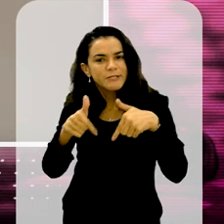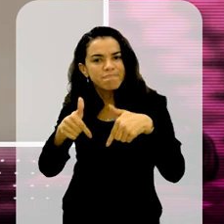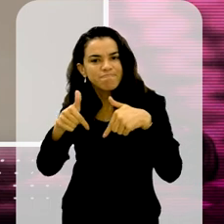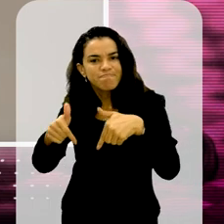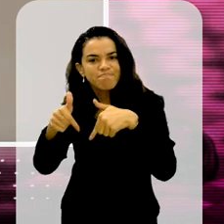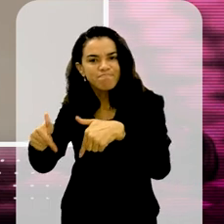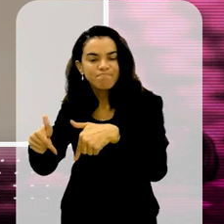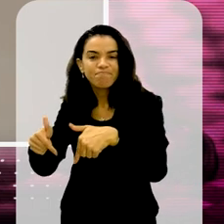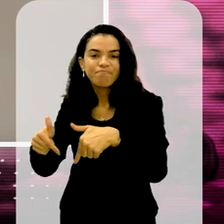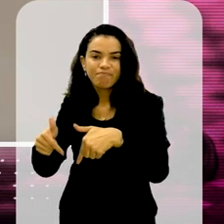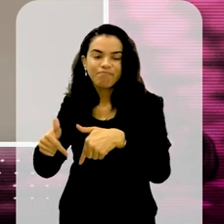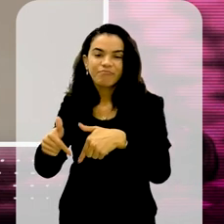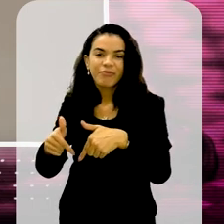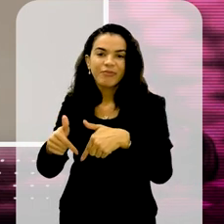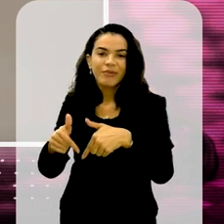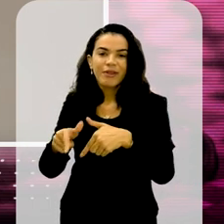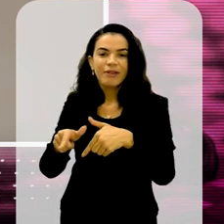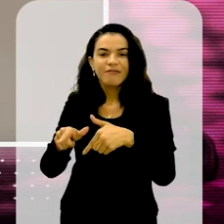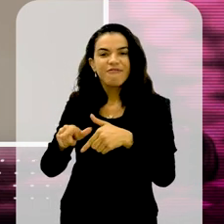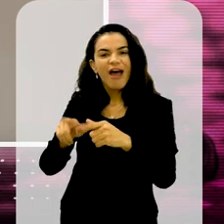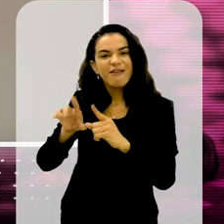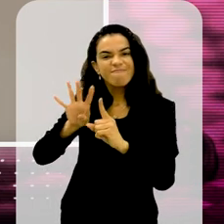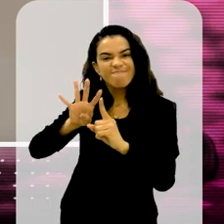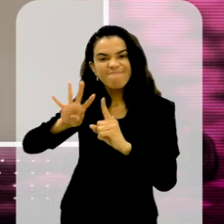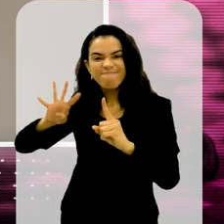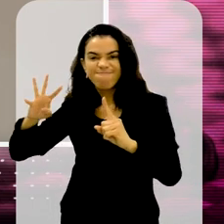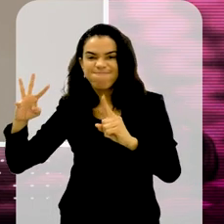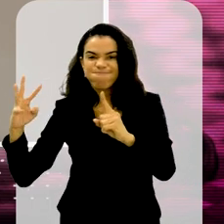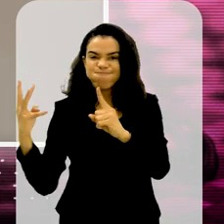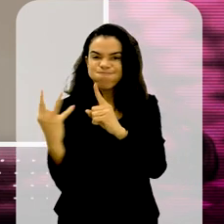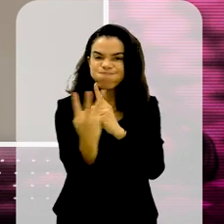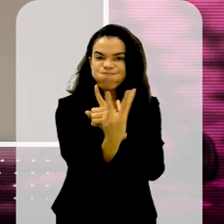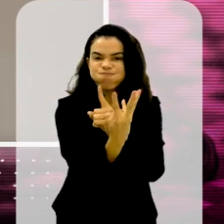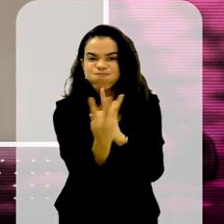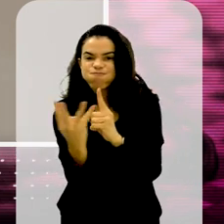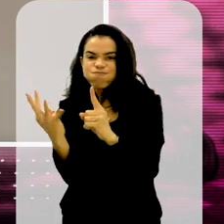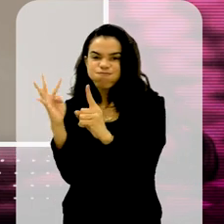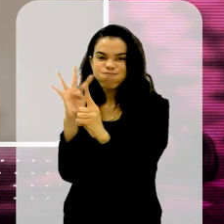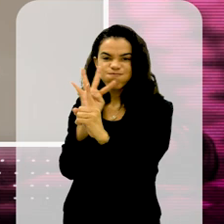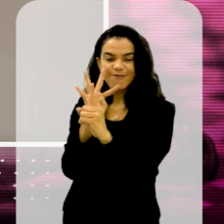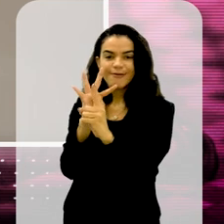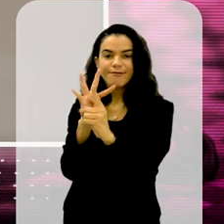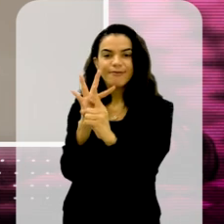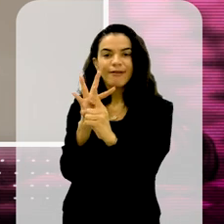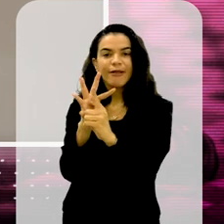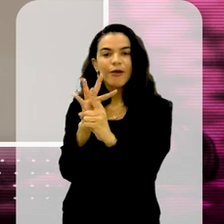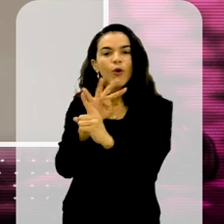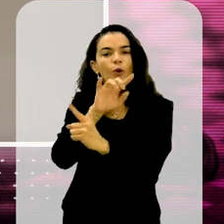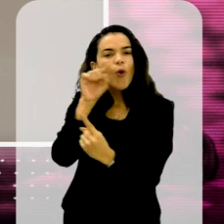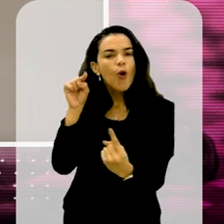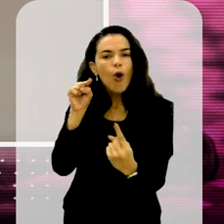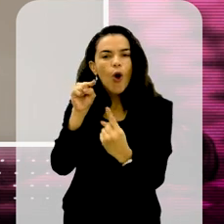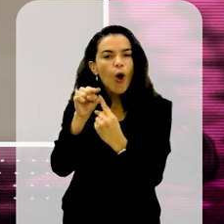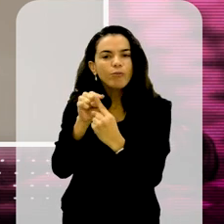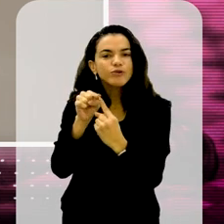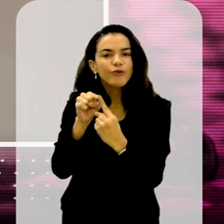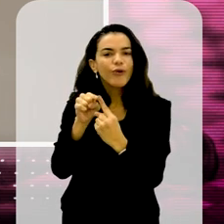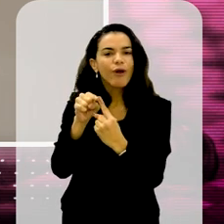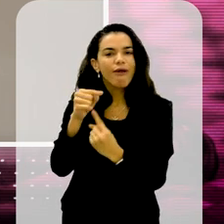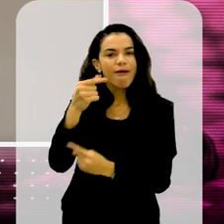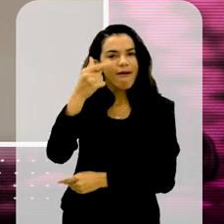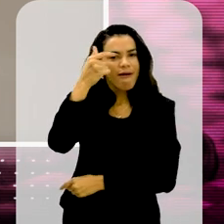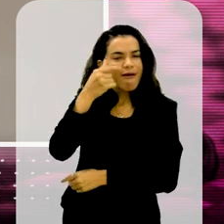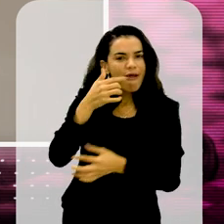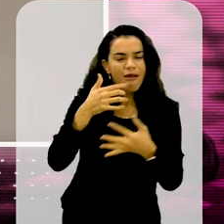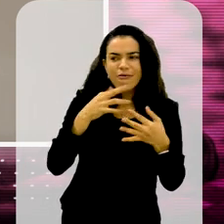né? Vão ampliando o seu círculo social, porque eles querem justamente chamar a atenção dessa vítima, eles